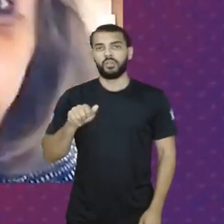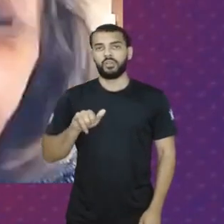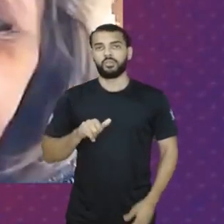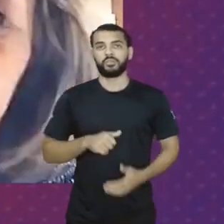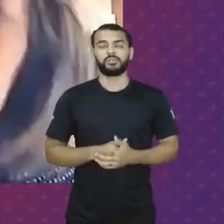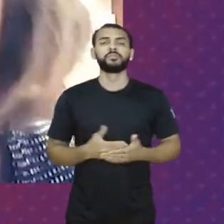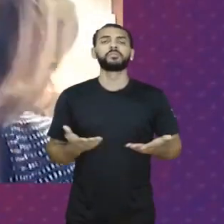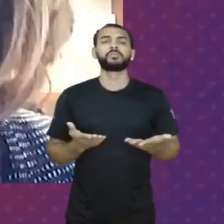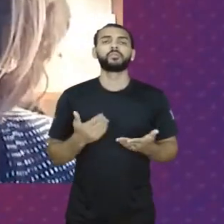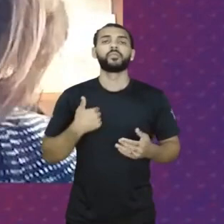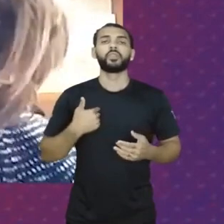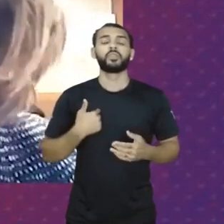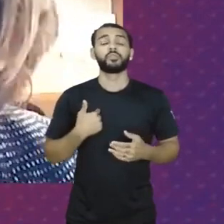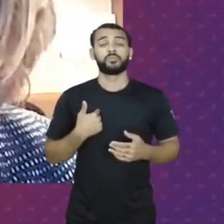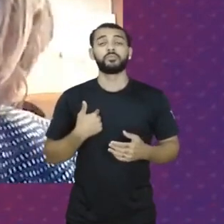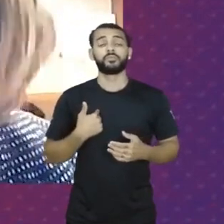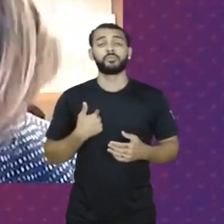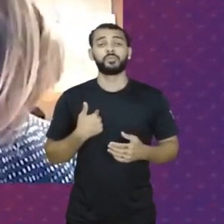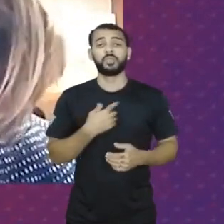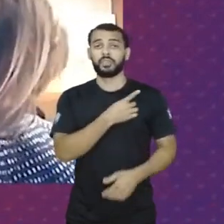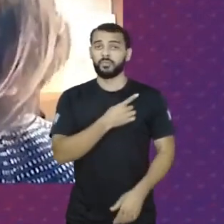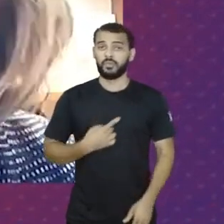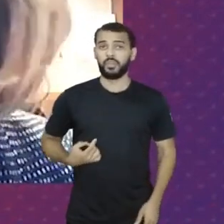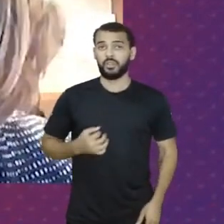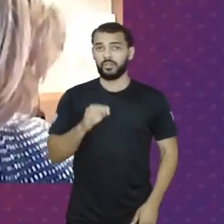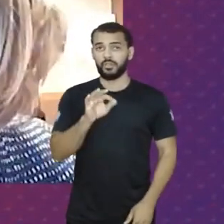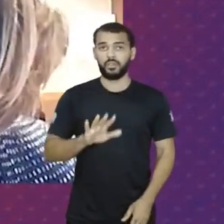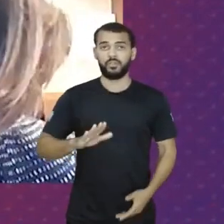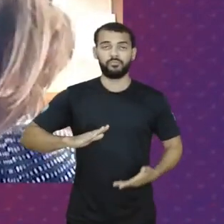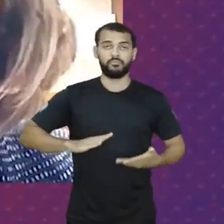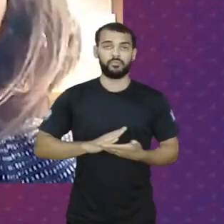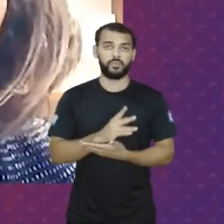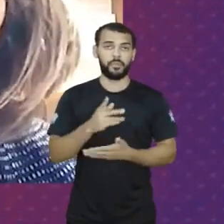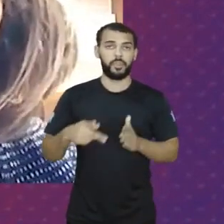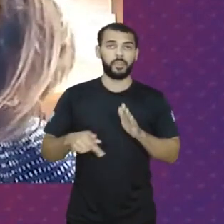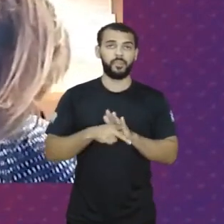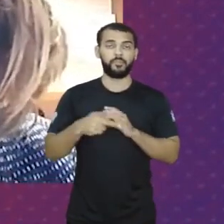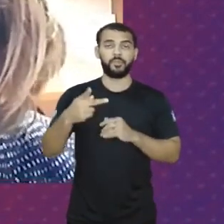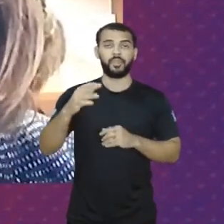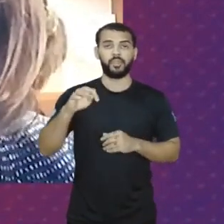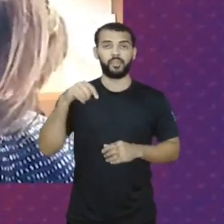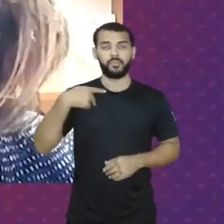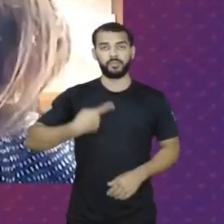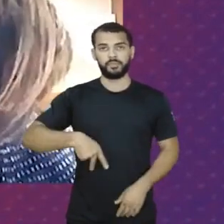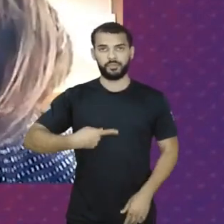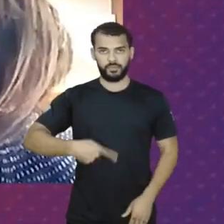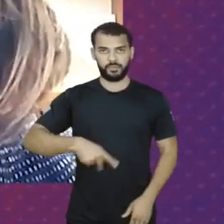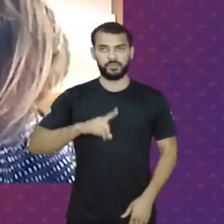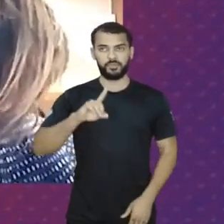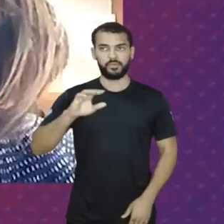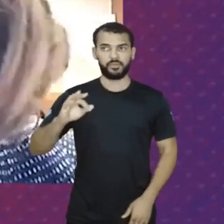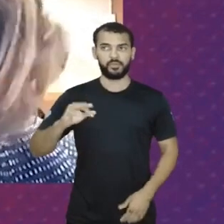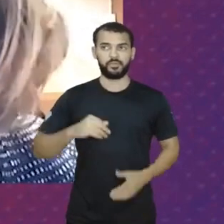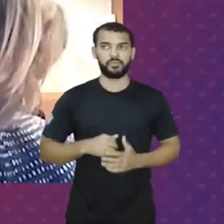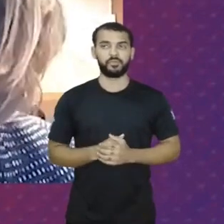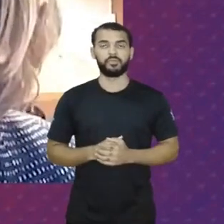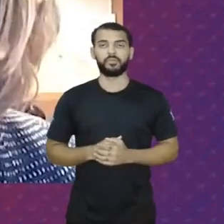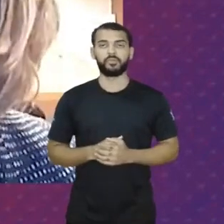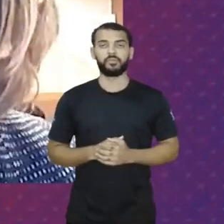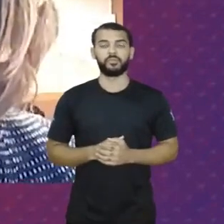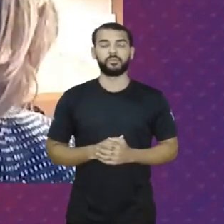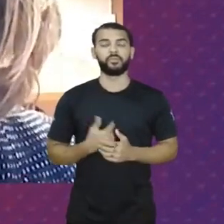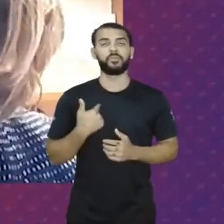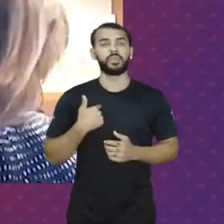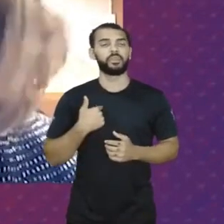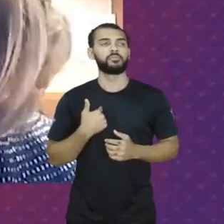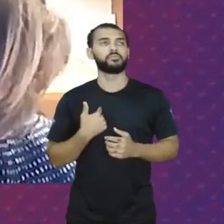condição de deputada federal eleita pelo PT aqui do Distrito Federal e